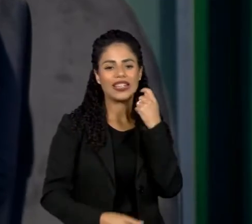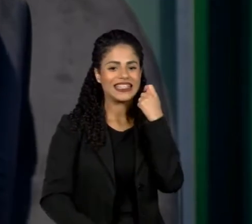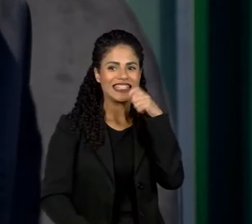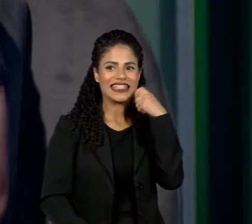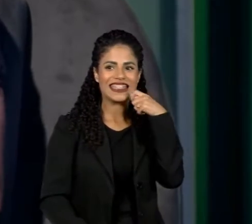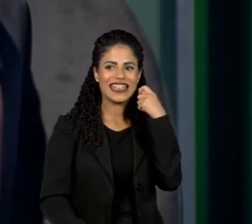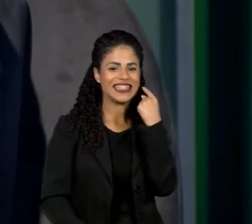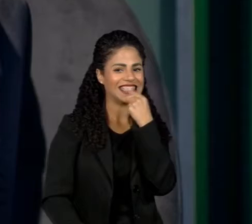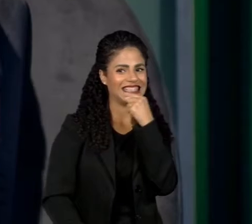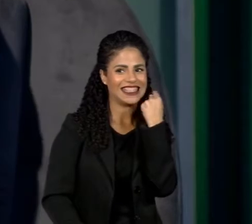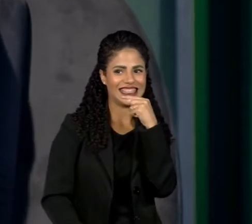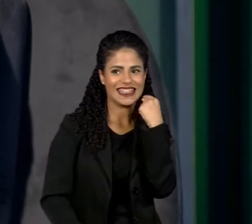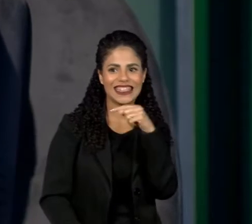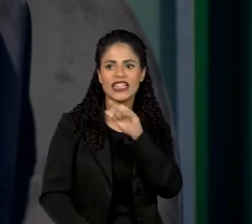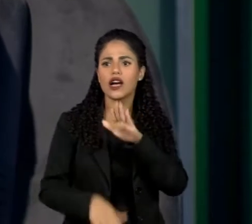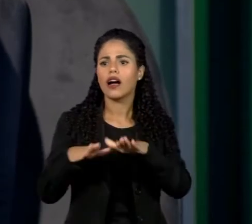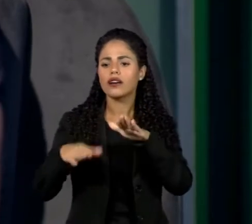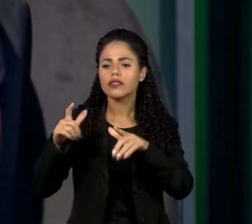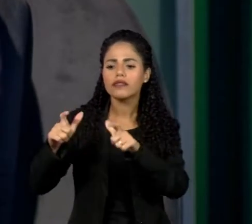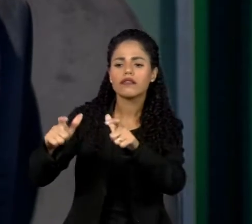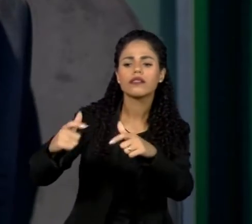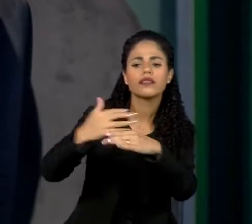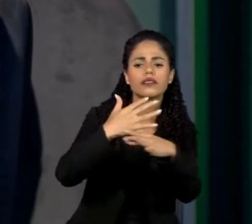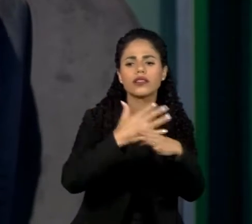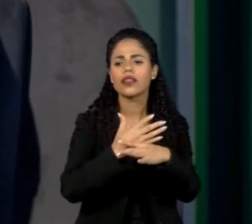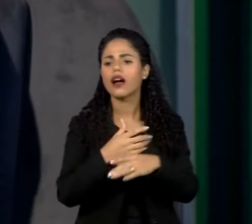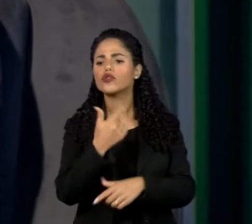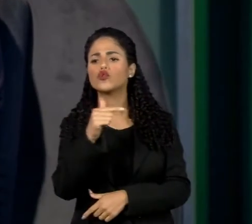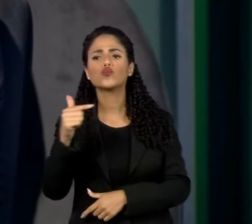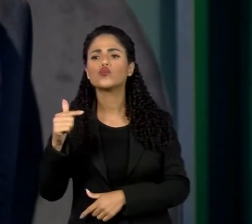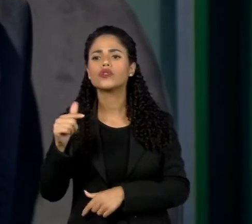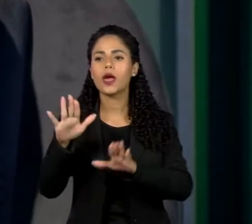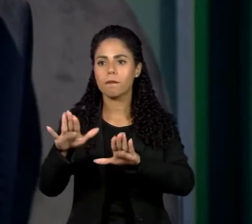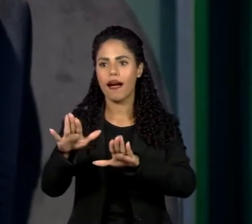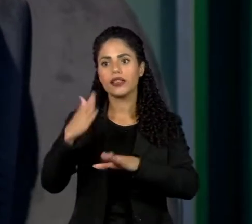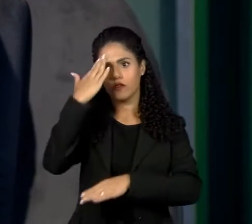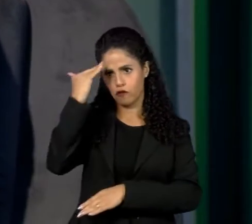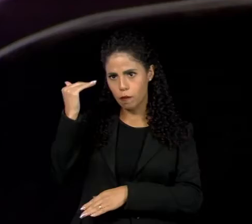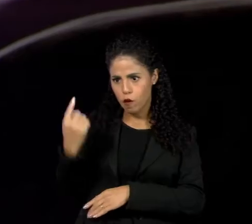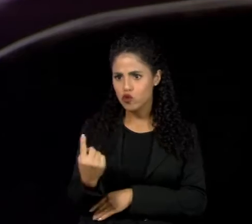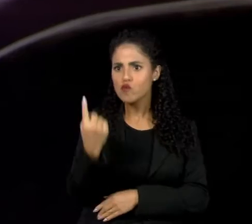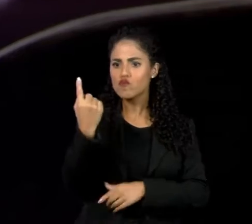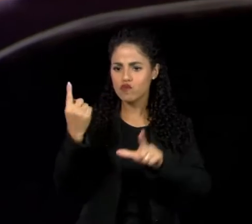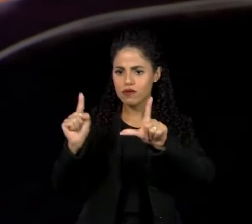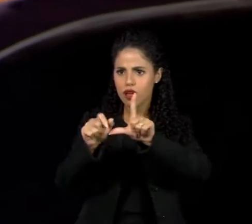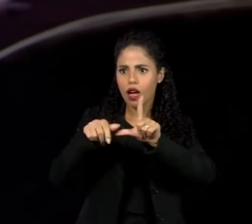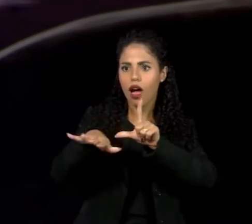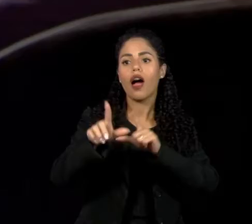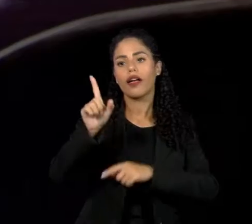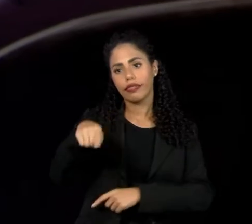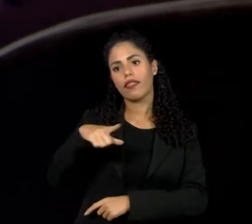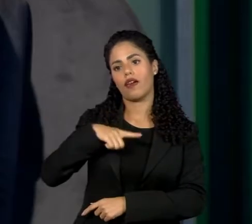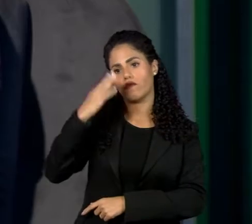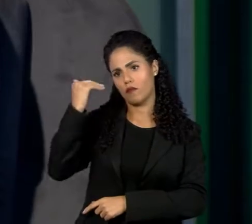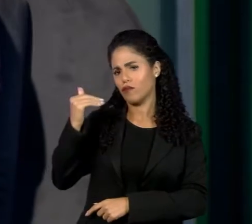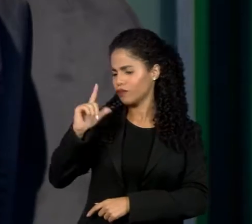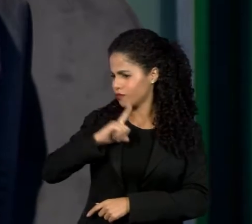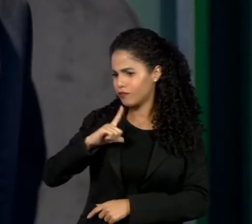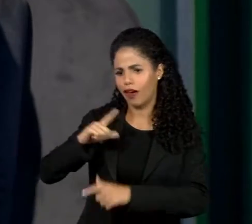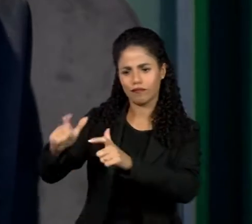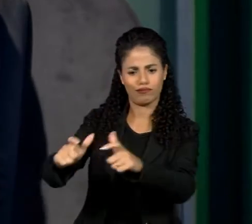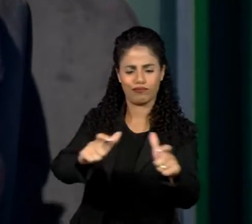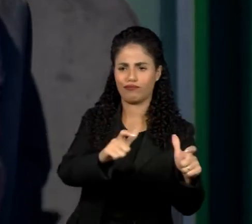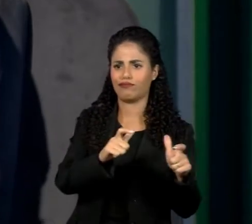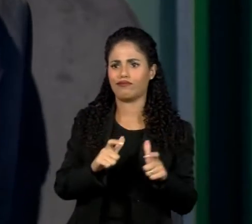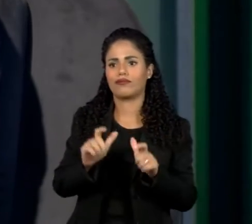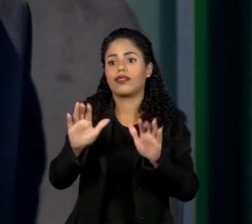numa cidade, você não vai encontrar um dentista, mas você vai encontrar o famosinho da cidade com 50 mil seguidores. Para tudo isso,